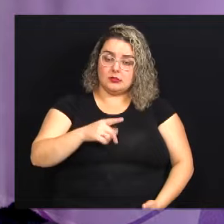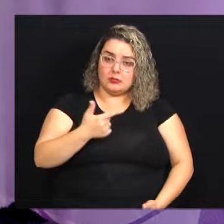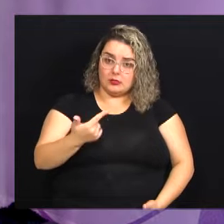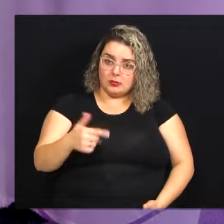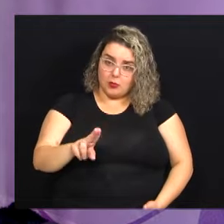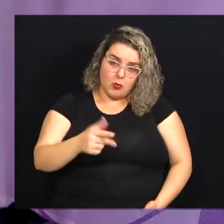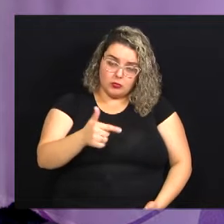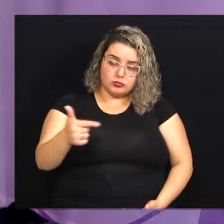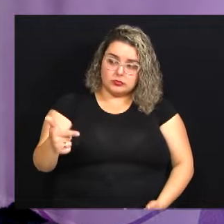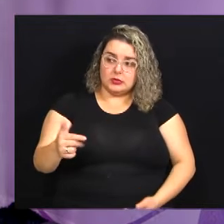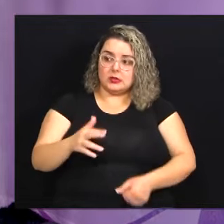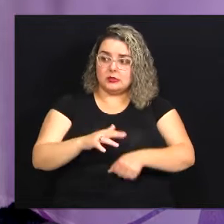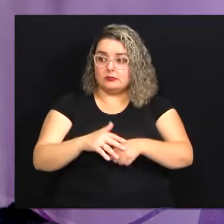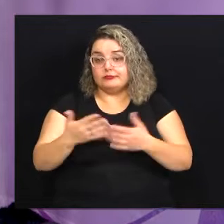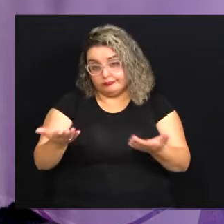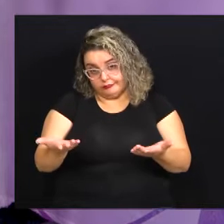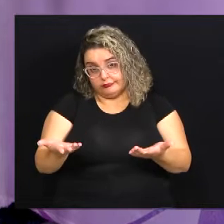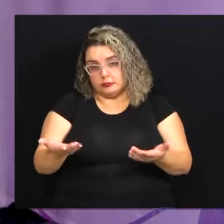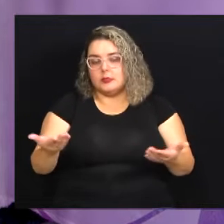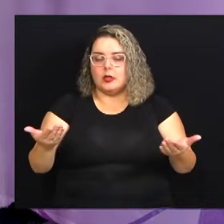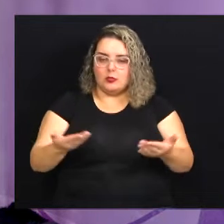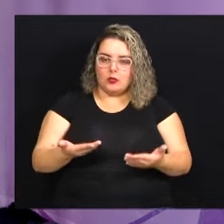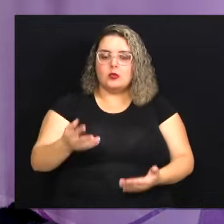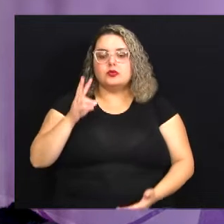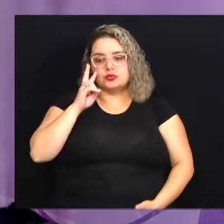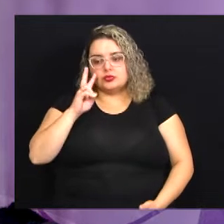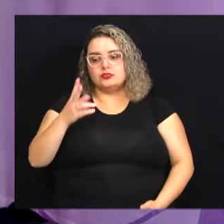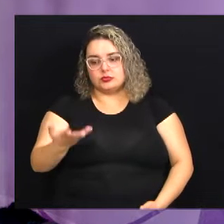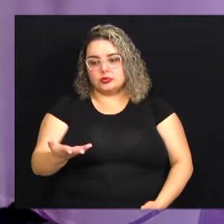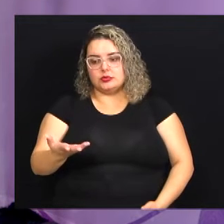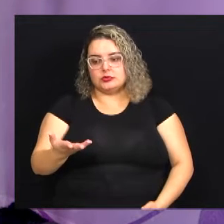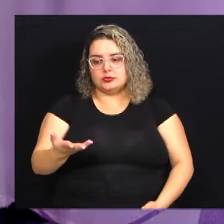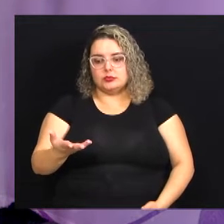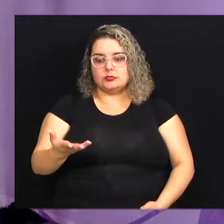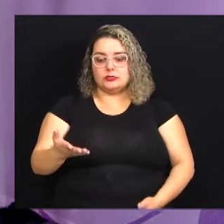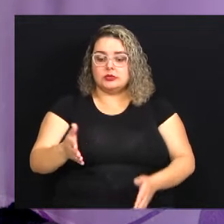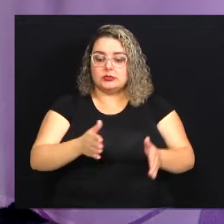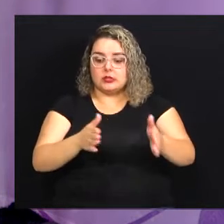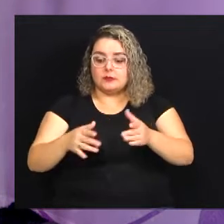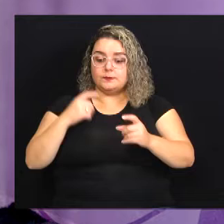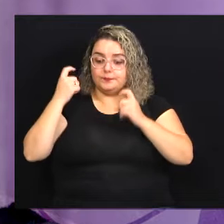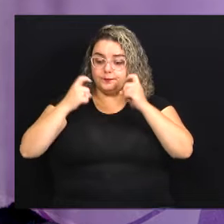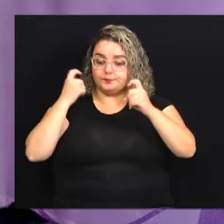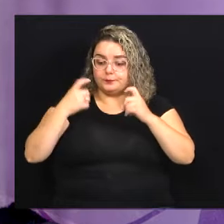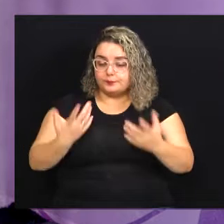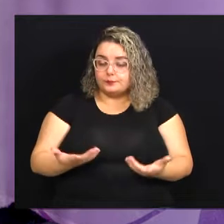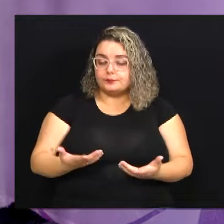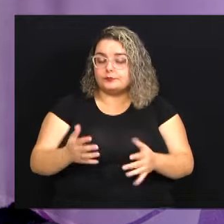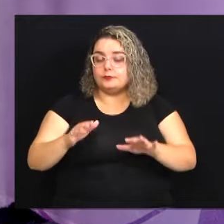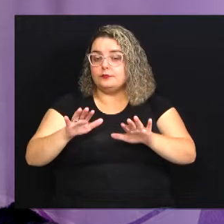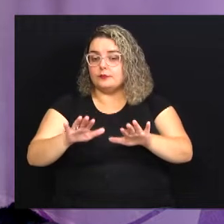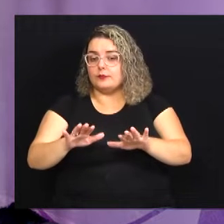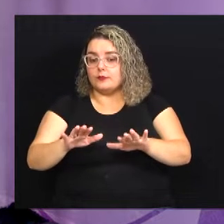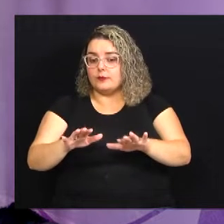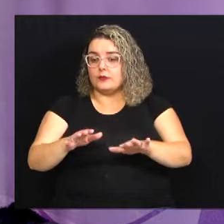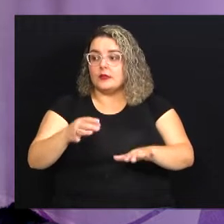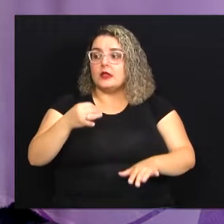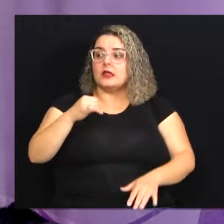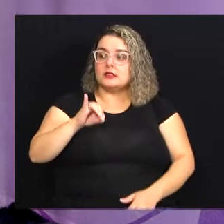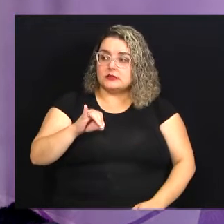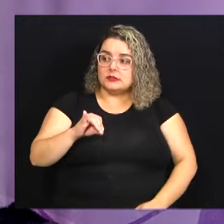não é? Então, hoje em dia, a Uhum. gente vê esses quadros e as pessoas ficam preocupadas, mas se é